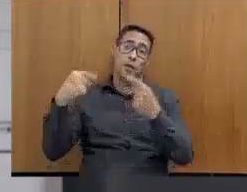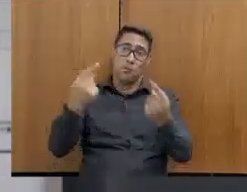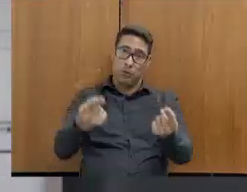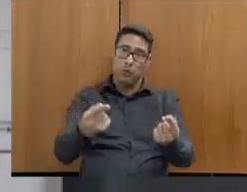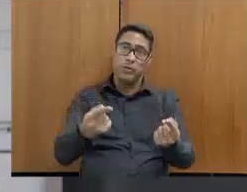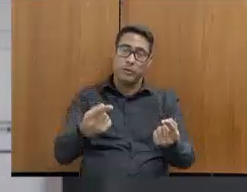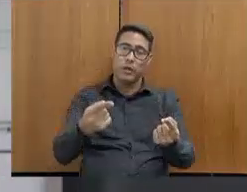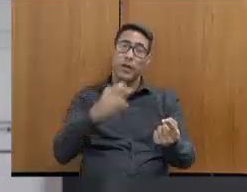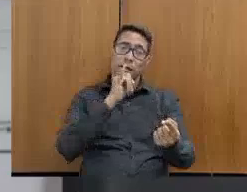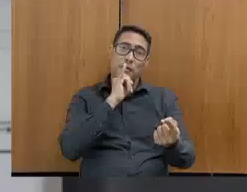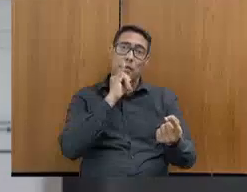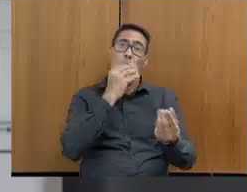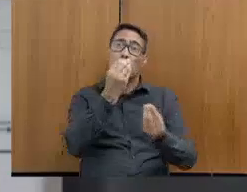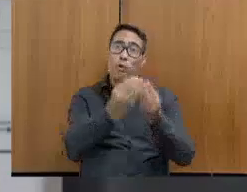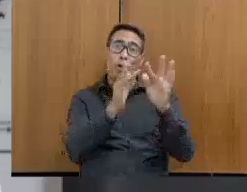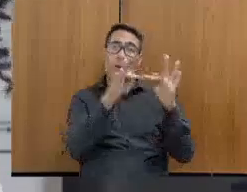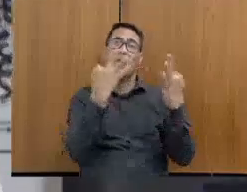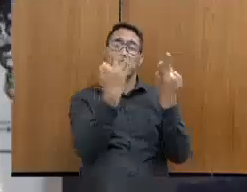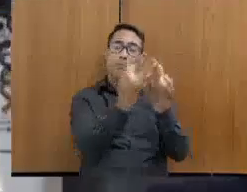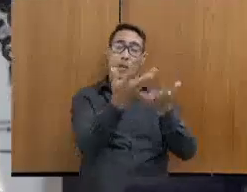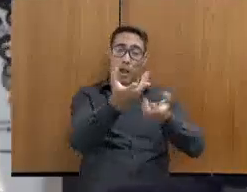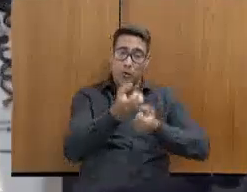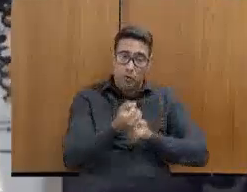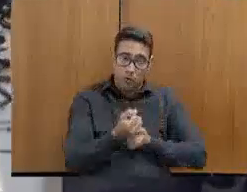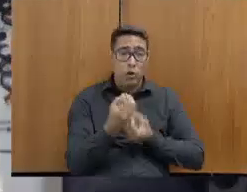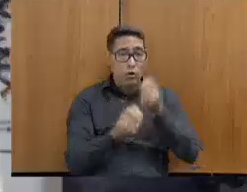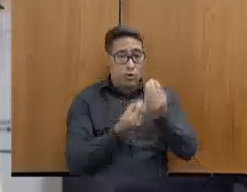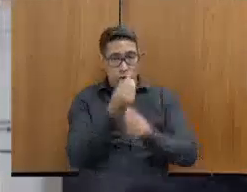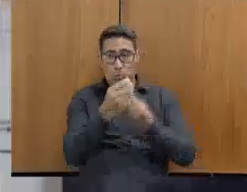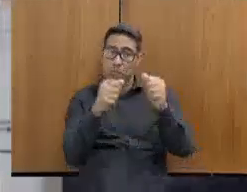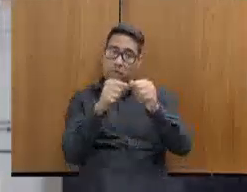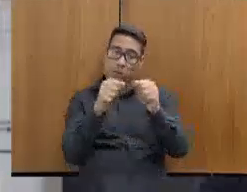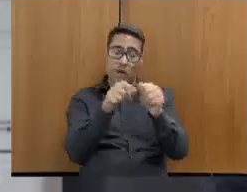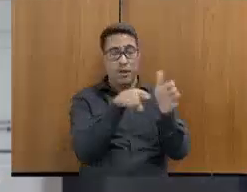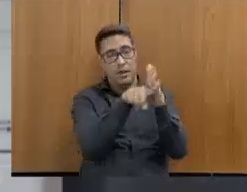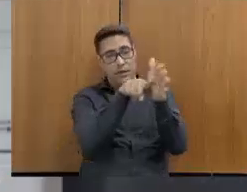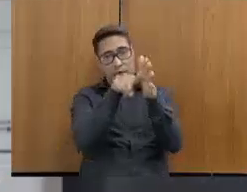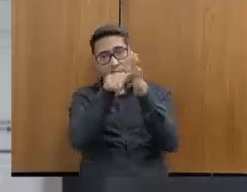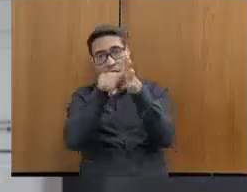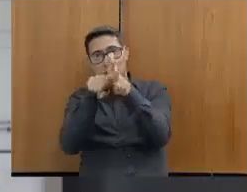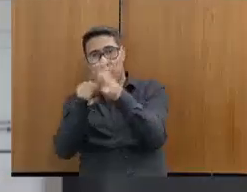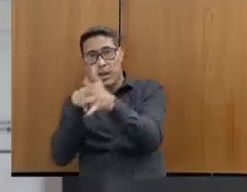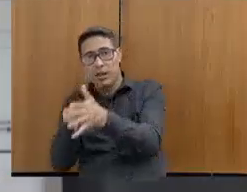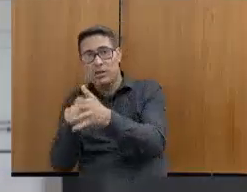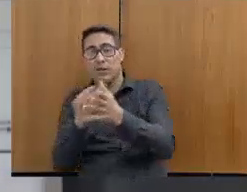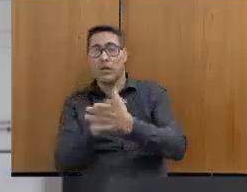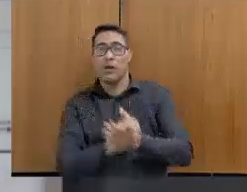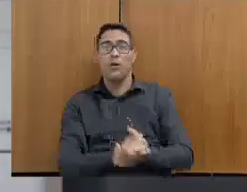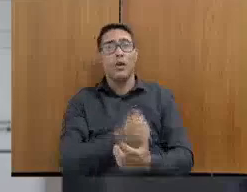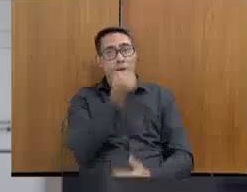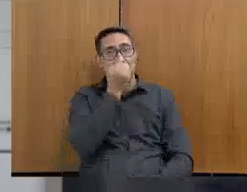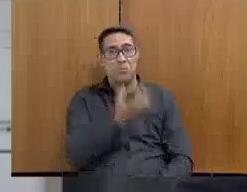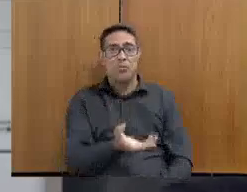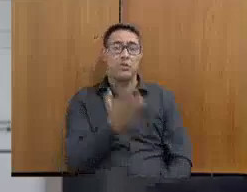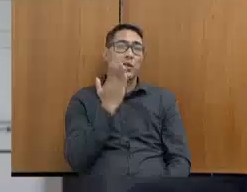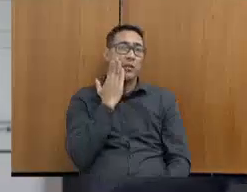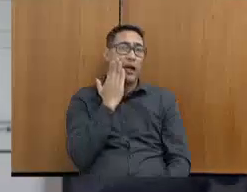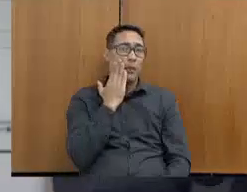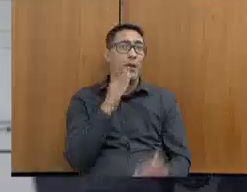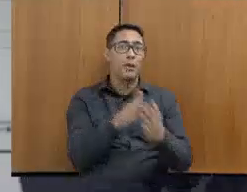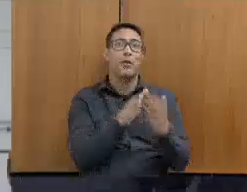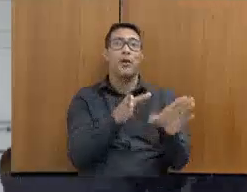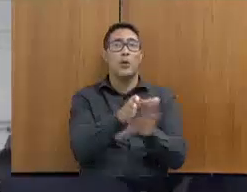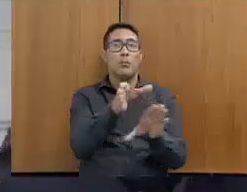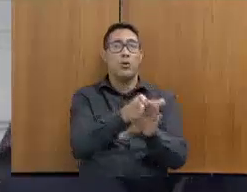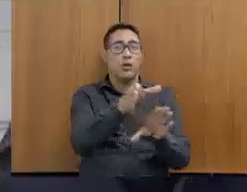família como é feita a investigação seria bom a gente saber inclusive para orientar as pessoas